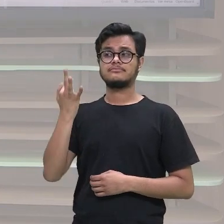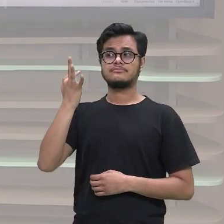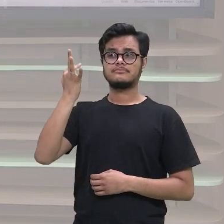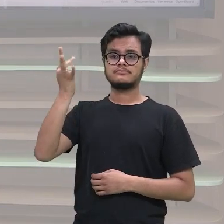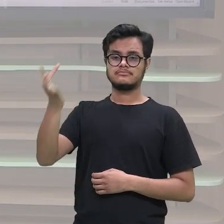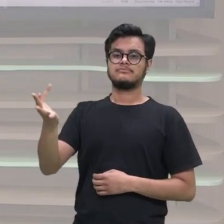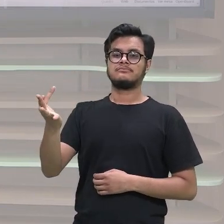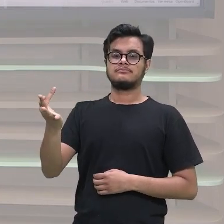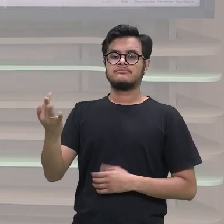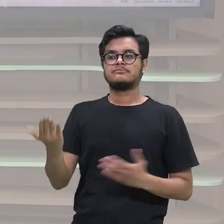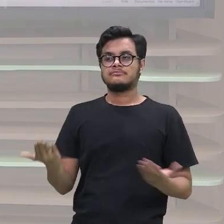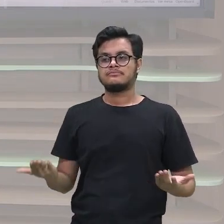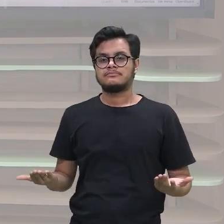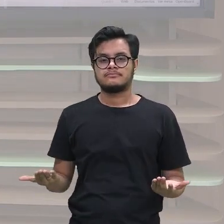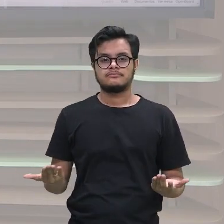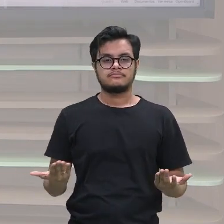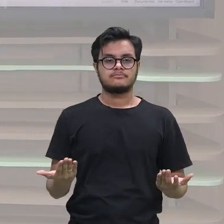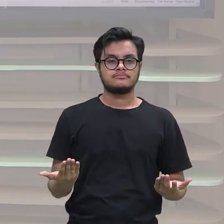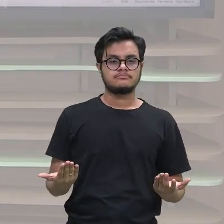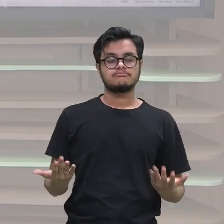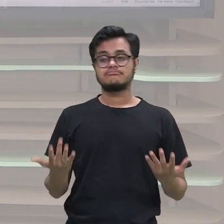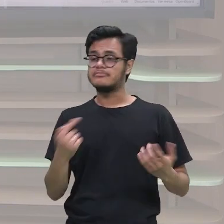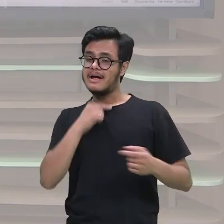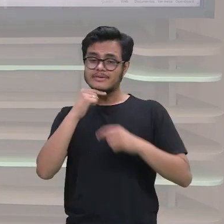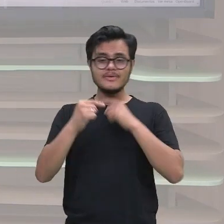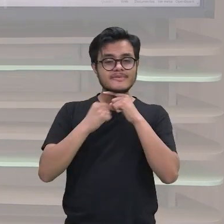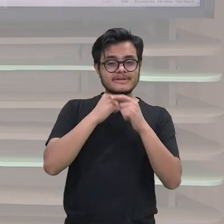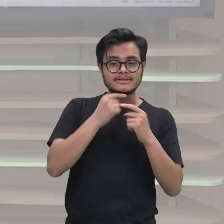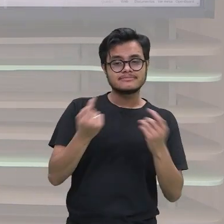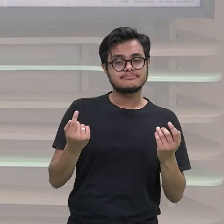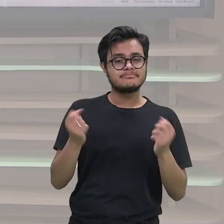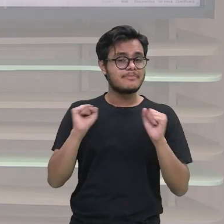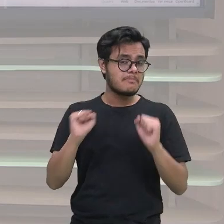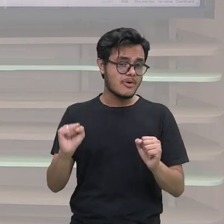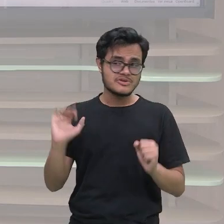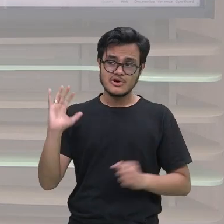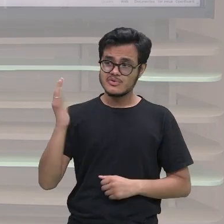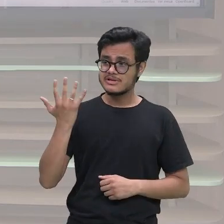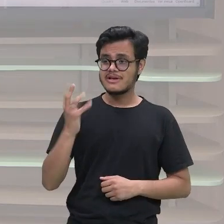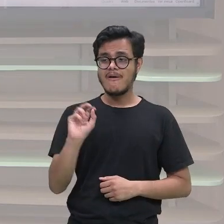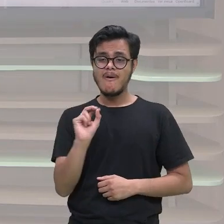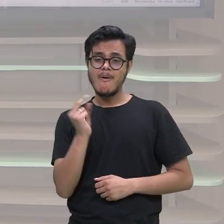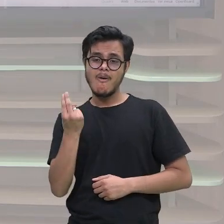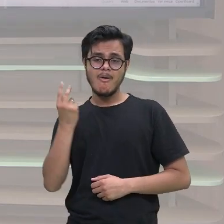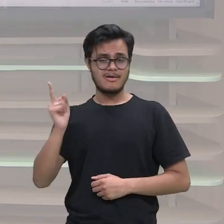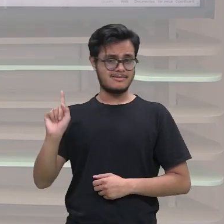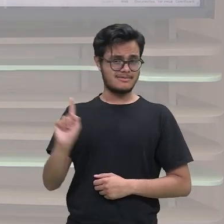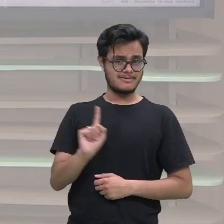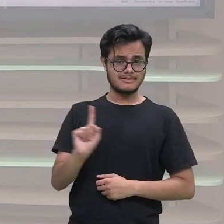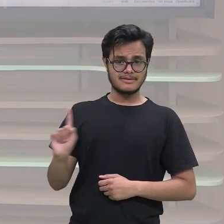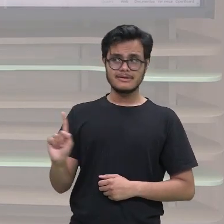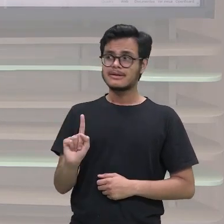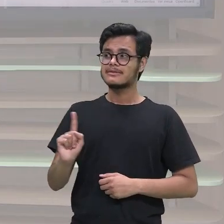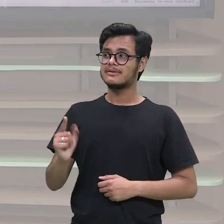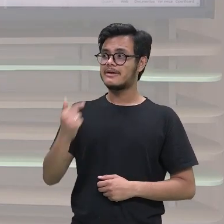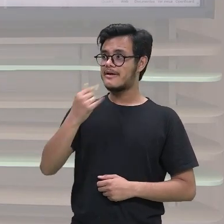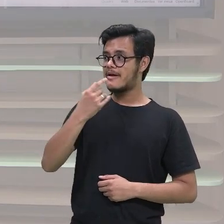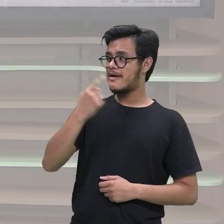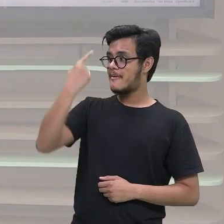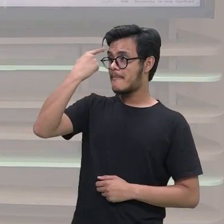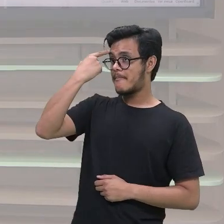modo subjuntivo ele vai indicar somente uma hipótese. Pode acontecer ou não. Ele vai indicar uma